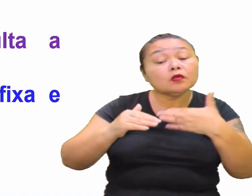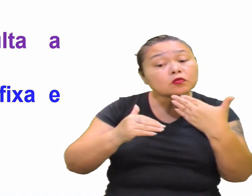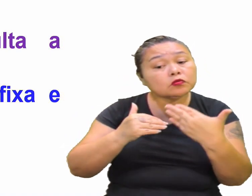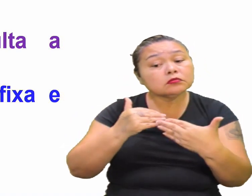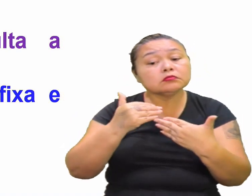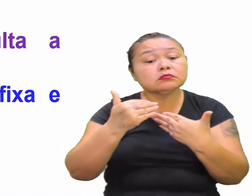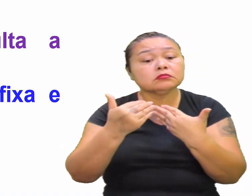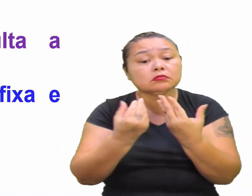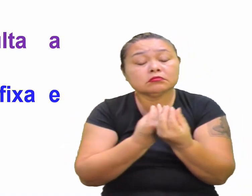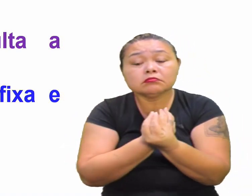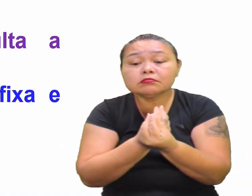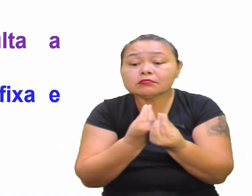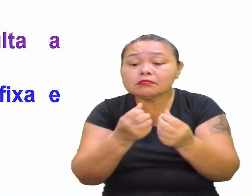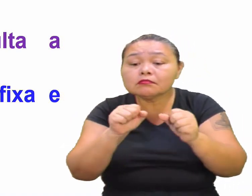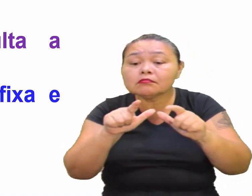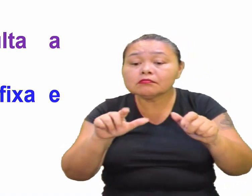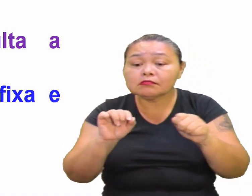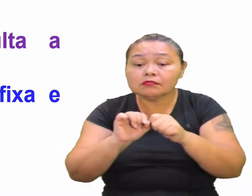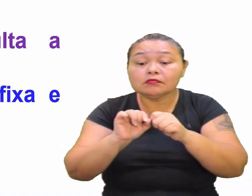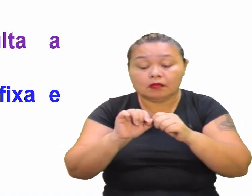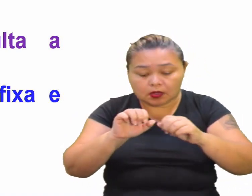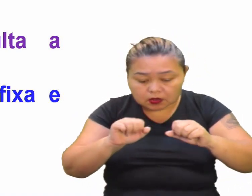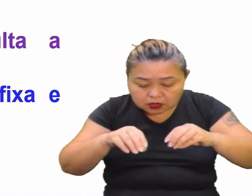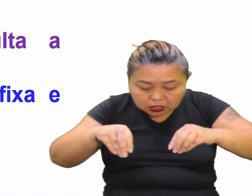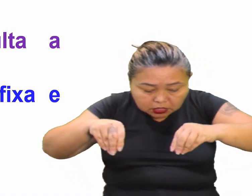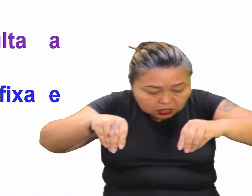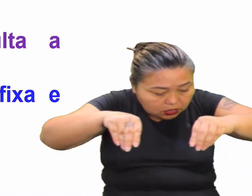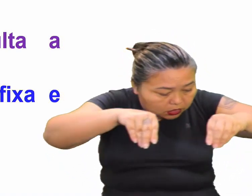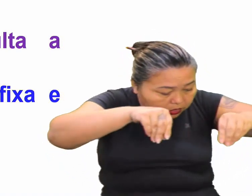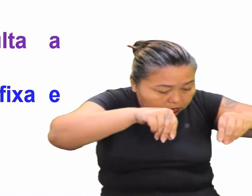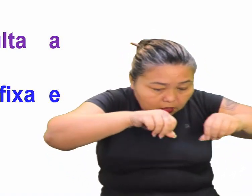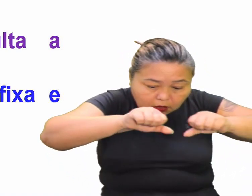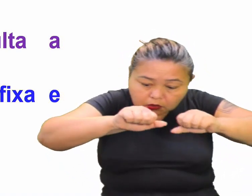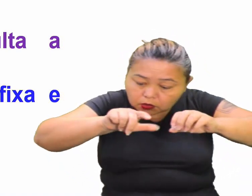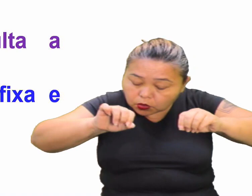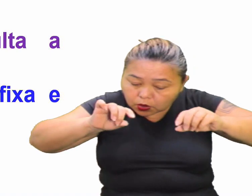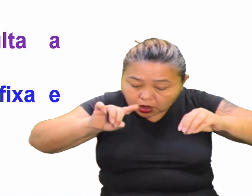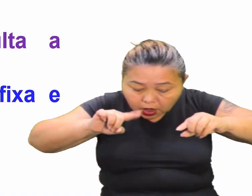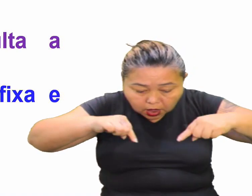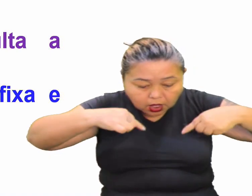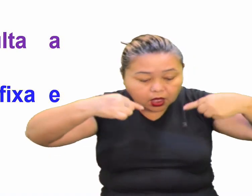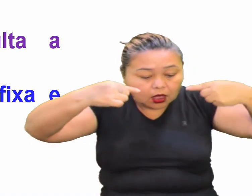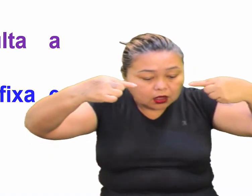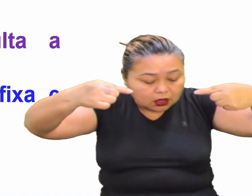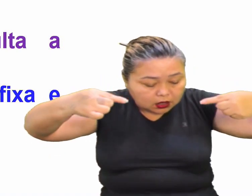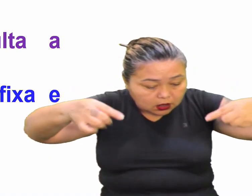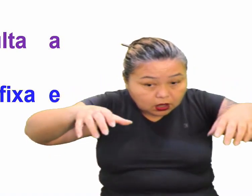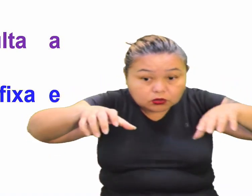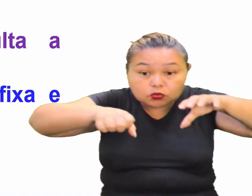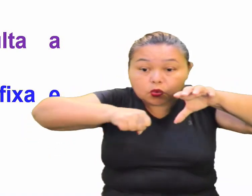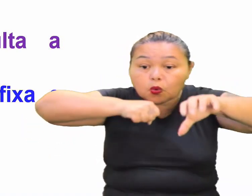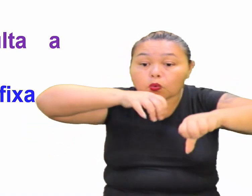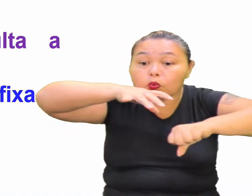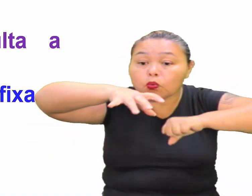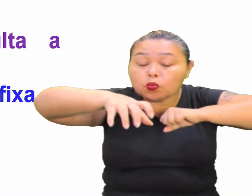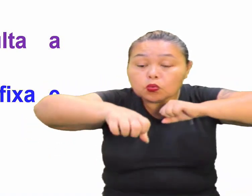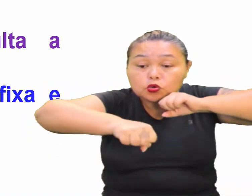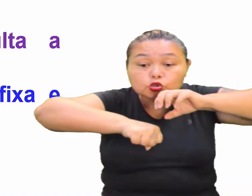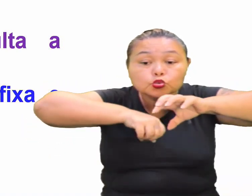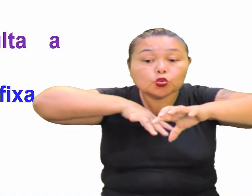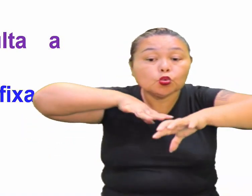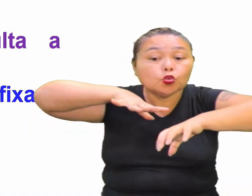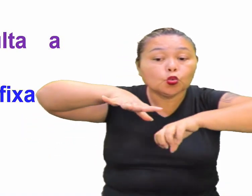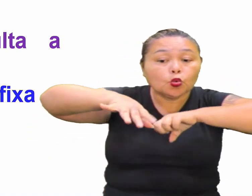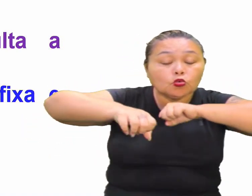a formação desse solo. Aí sim, as outras espécies já vão conseguir retirar o que elas precisam